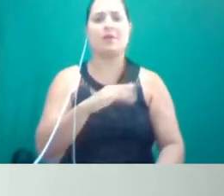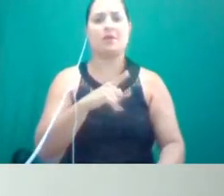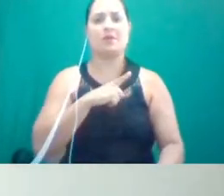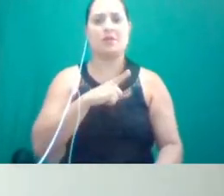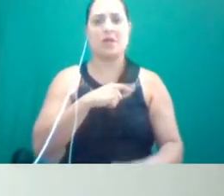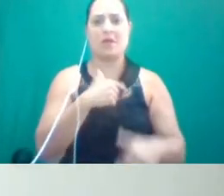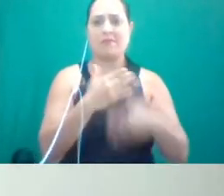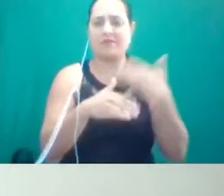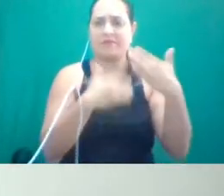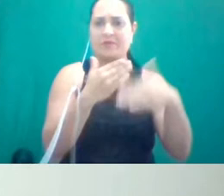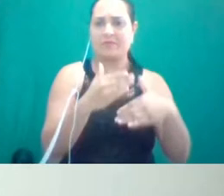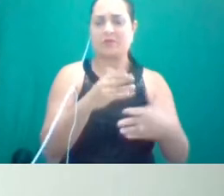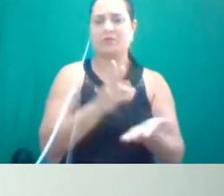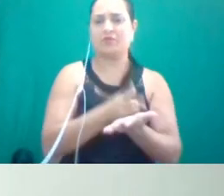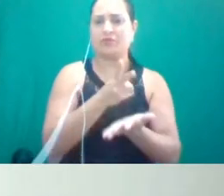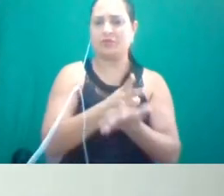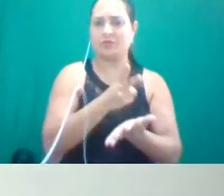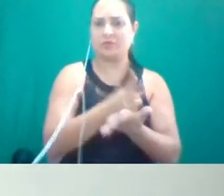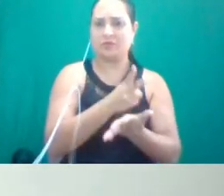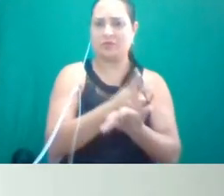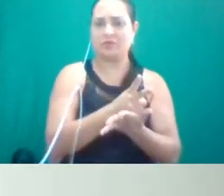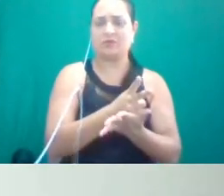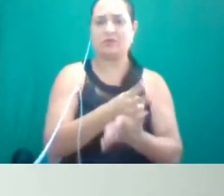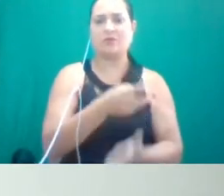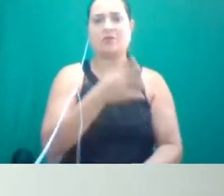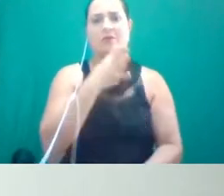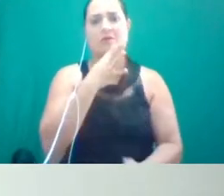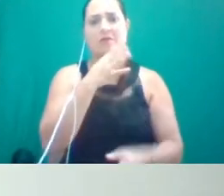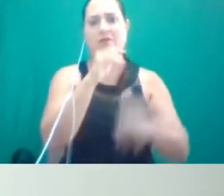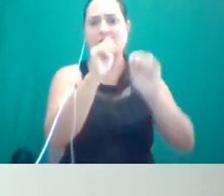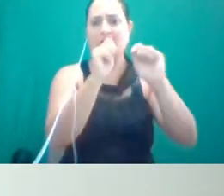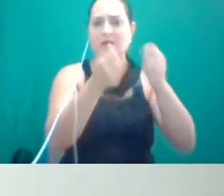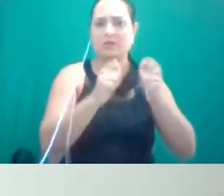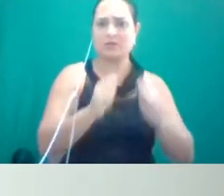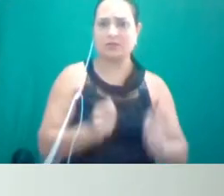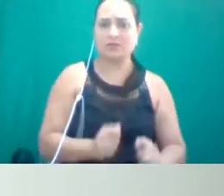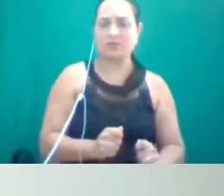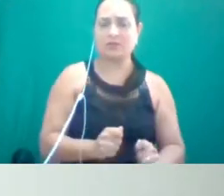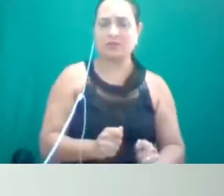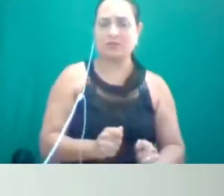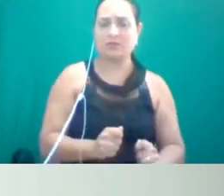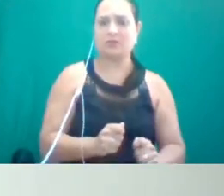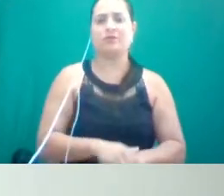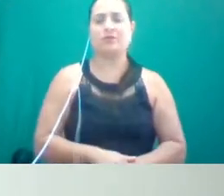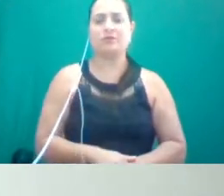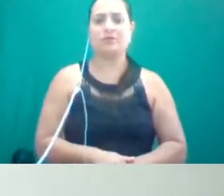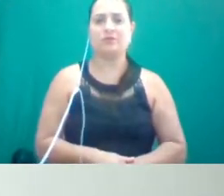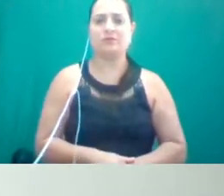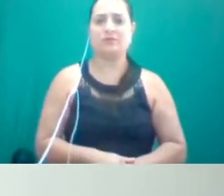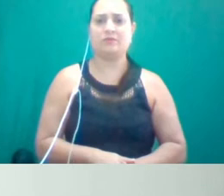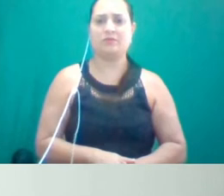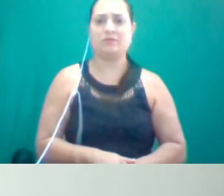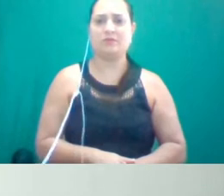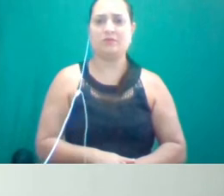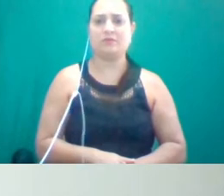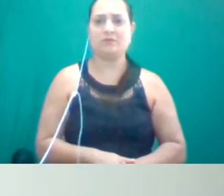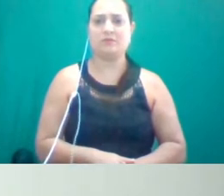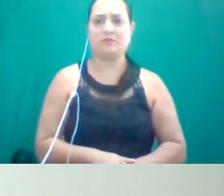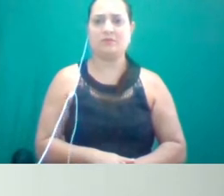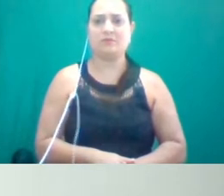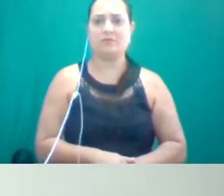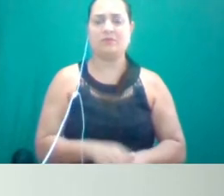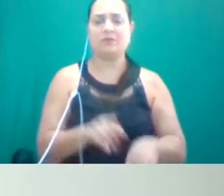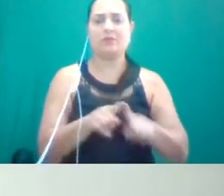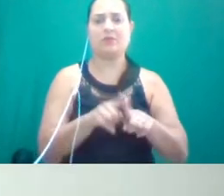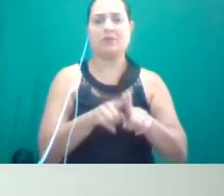Juro, no exercício da profissão de licenciado em Ciências Agrícolas, desempenhar com o máximo de meu potencial